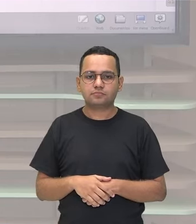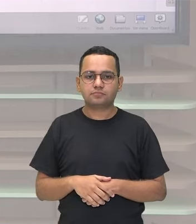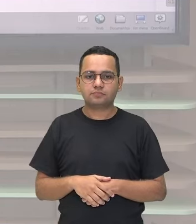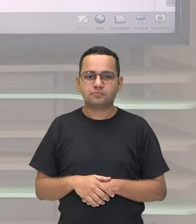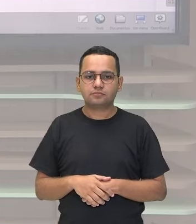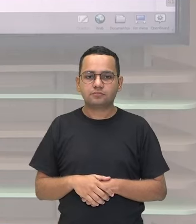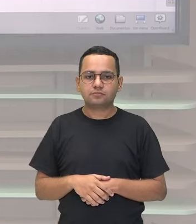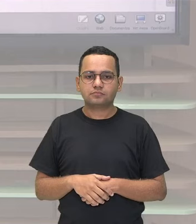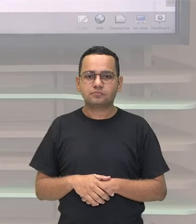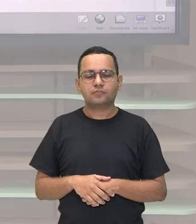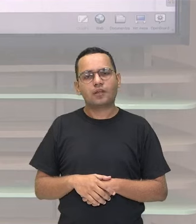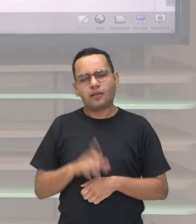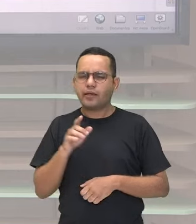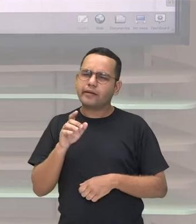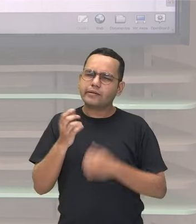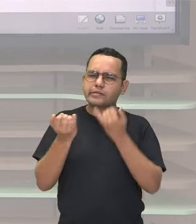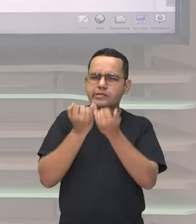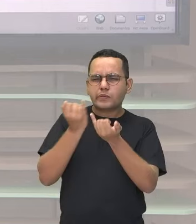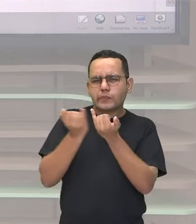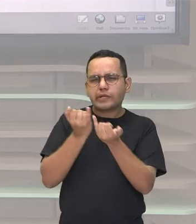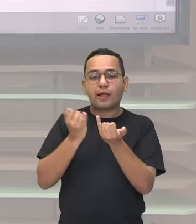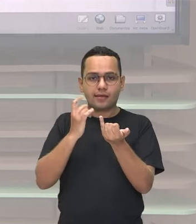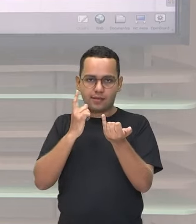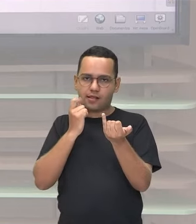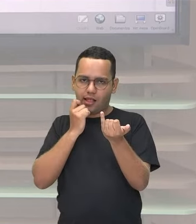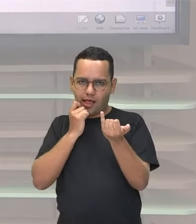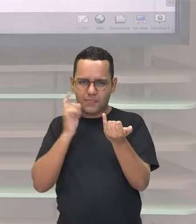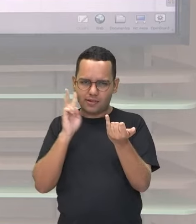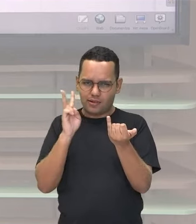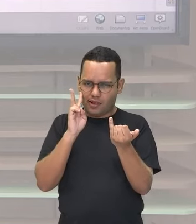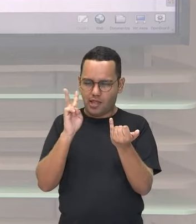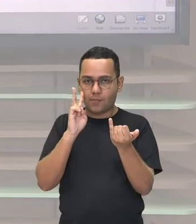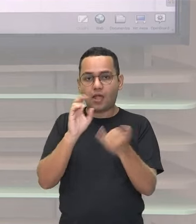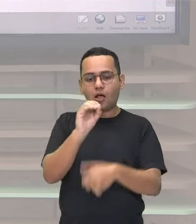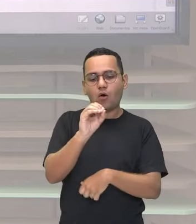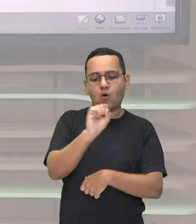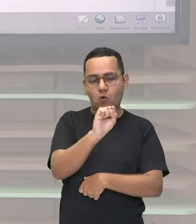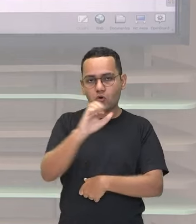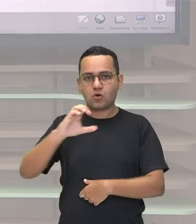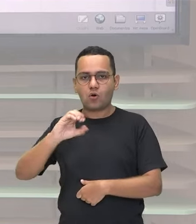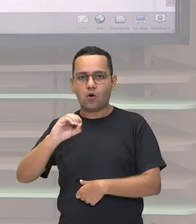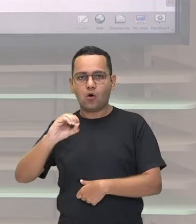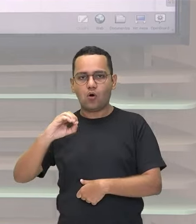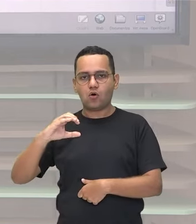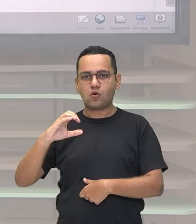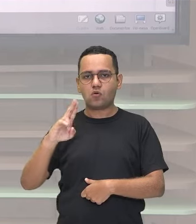junto com a palavra lápis, né? Tá na mesma classificação, a gente vai usar os óculos, né? No plural.